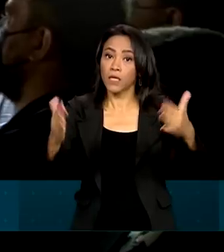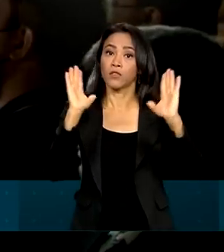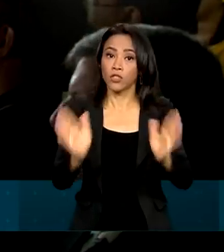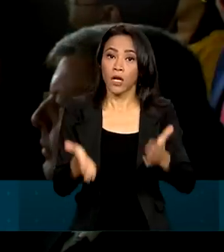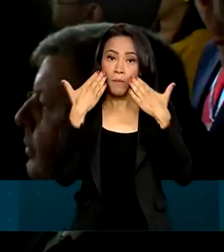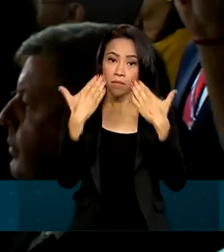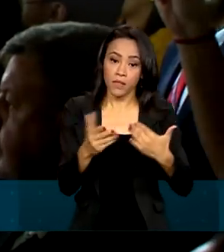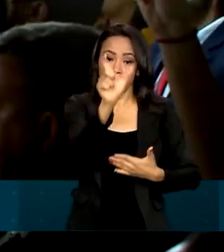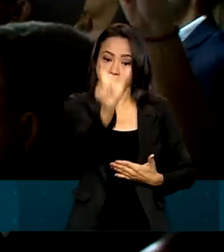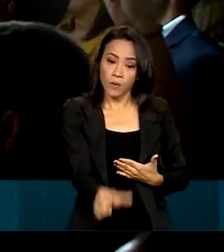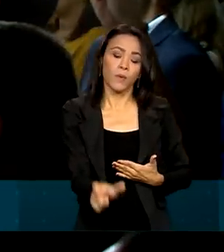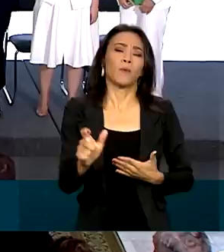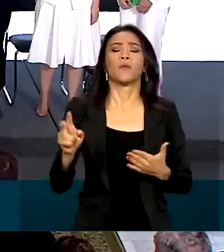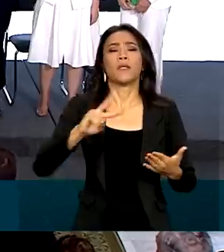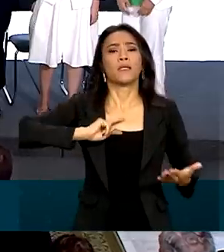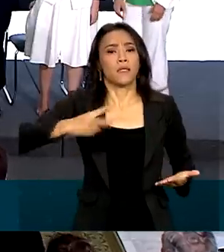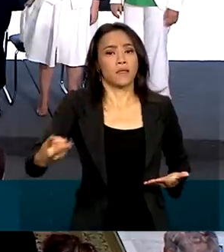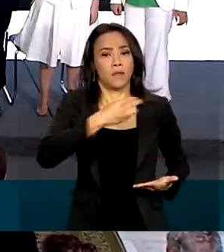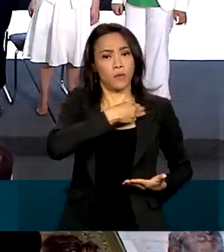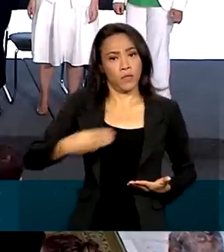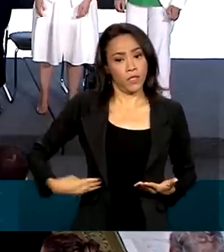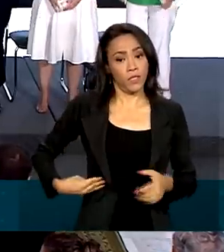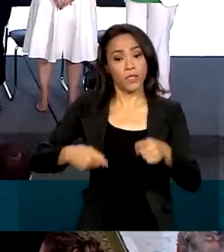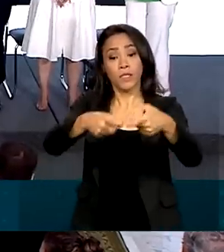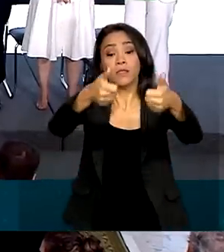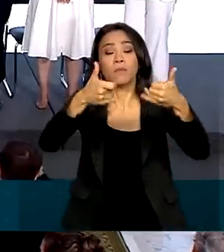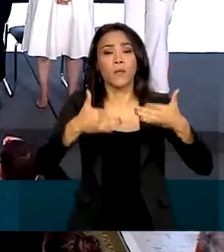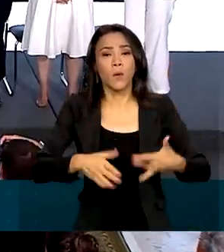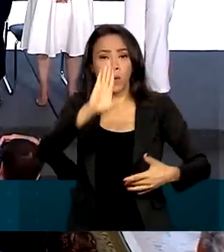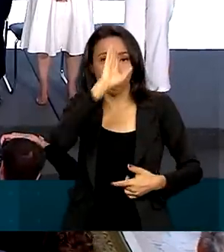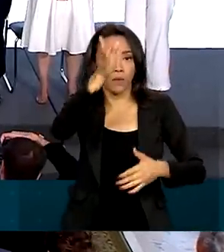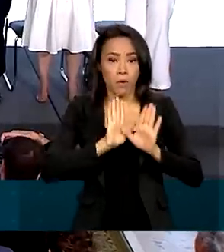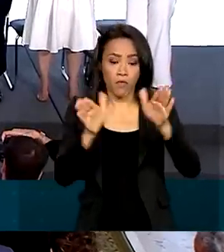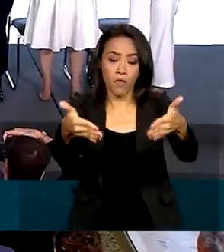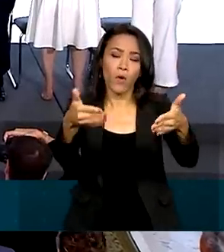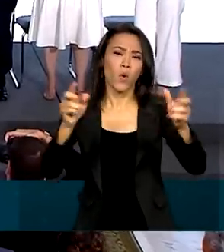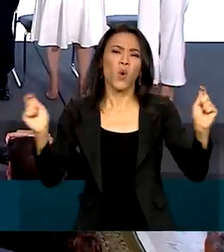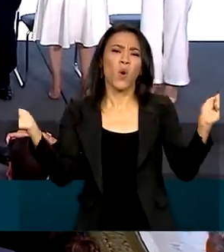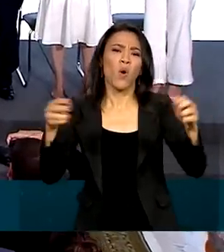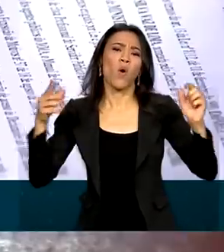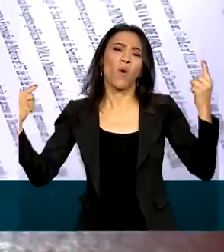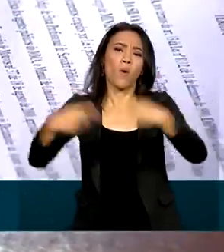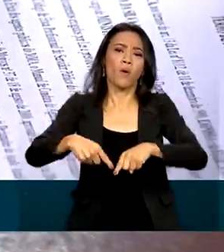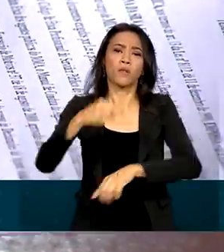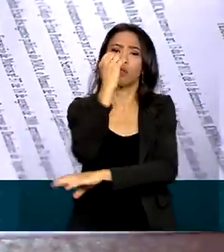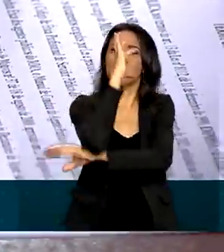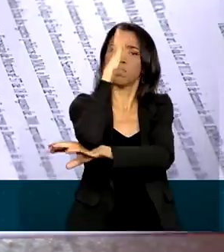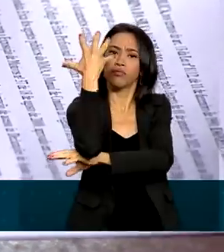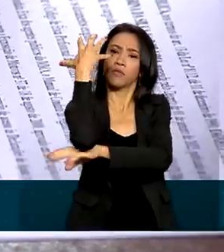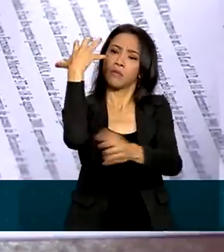durante a cerimônia de transmissão do cargo a ministra destacou prioridade no combate ao desmatamento e ainda